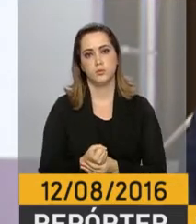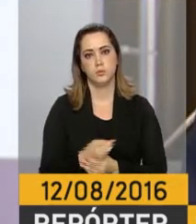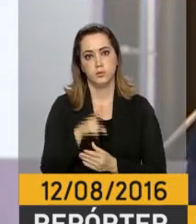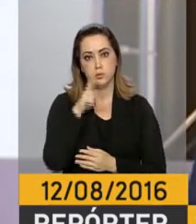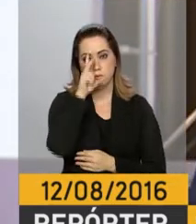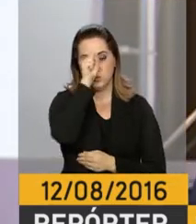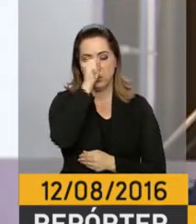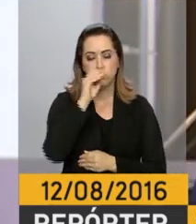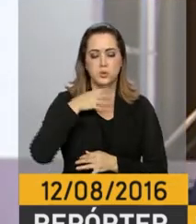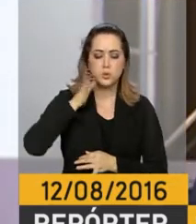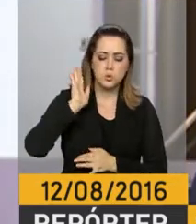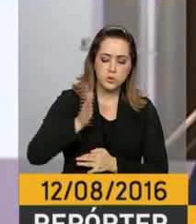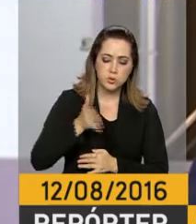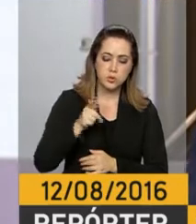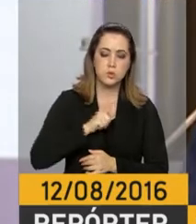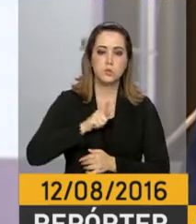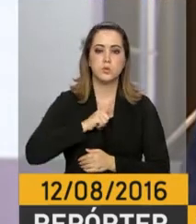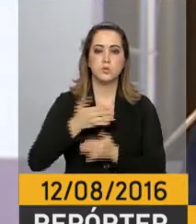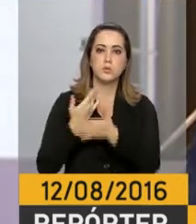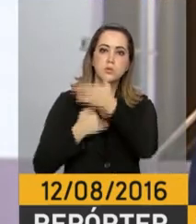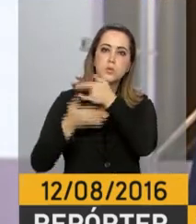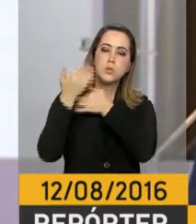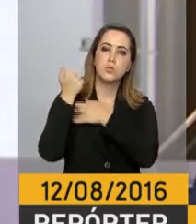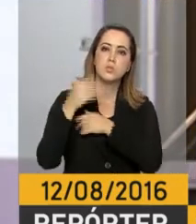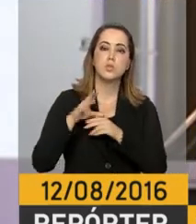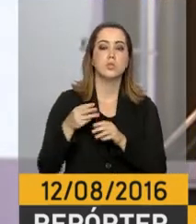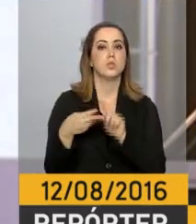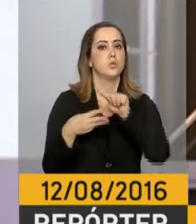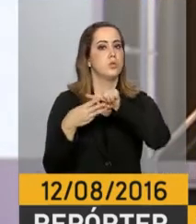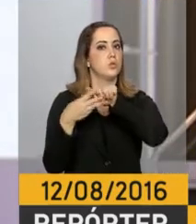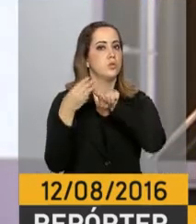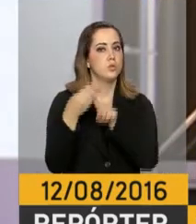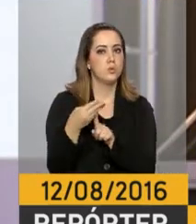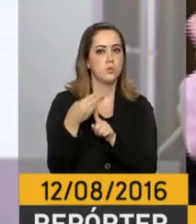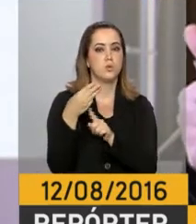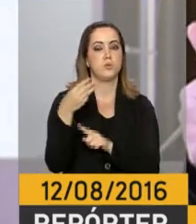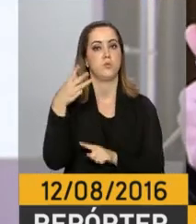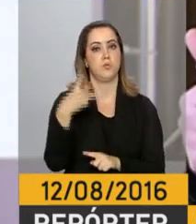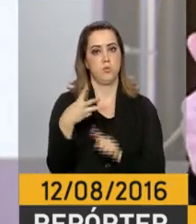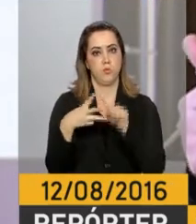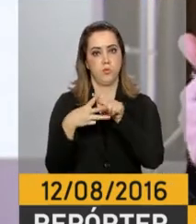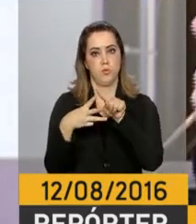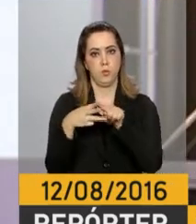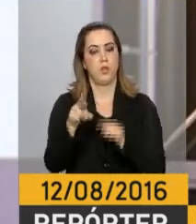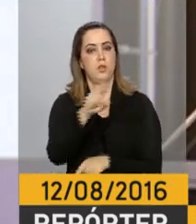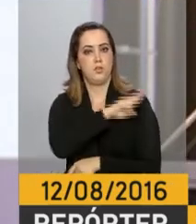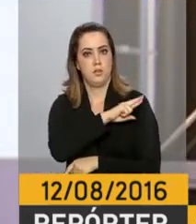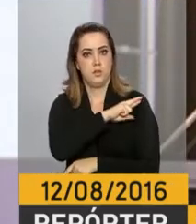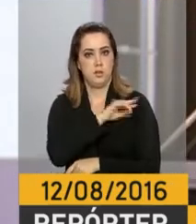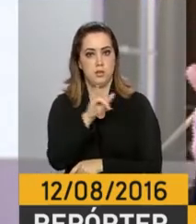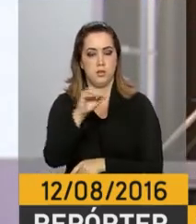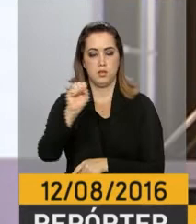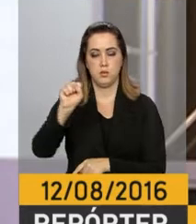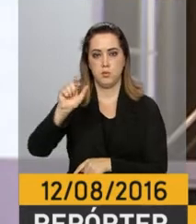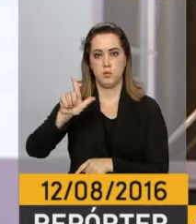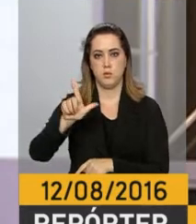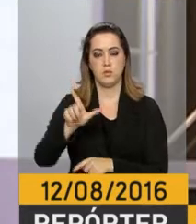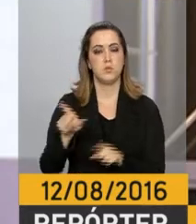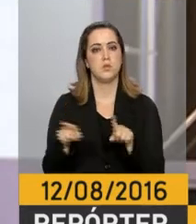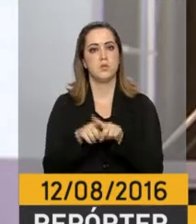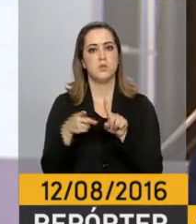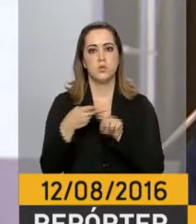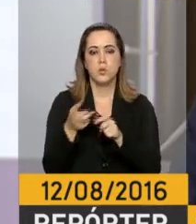o velho e bom tripé macroeconômico formado por responsabilidade fiscal, controle da